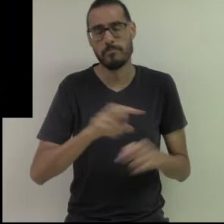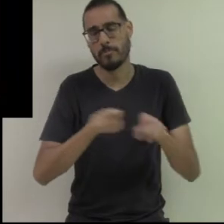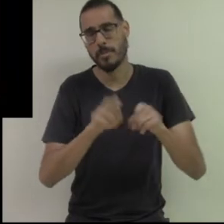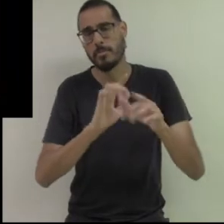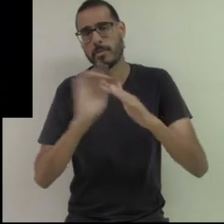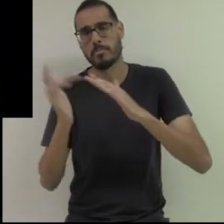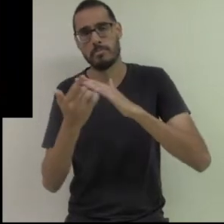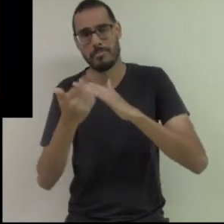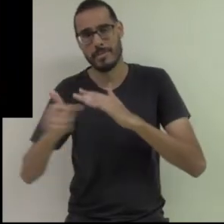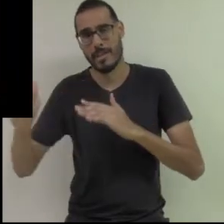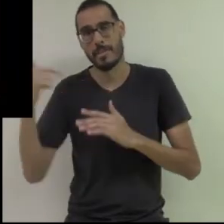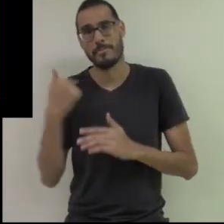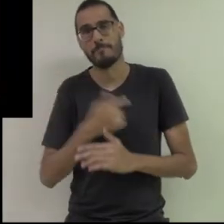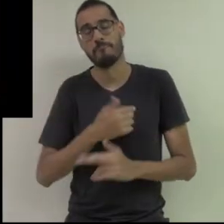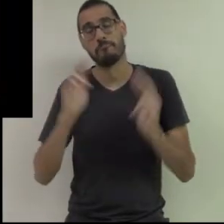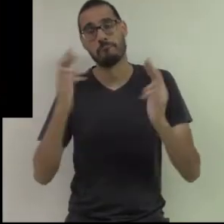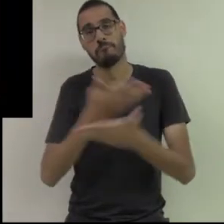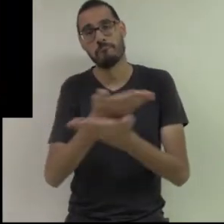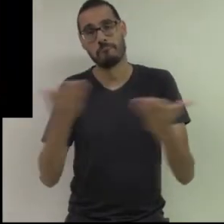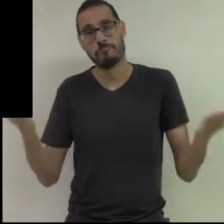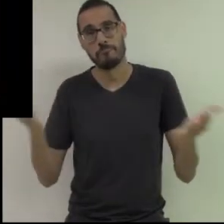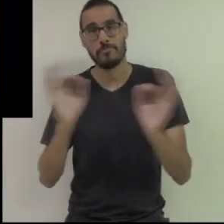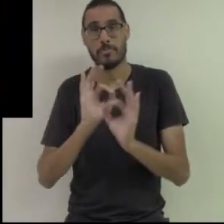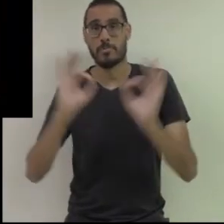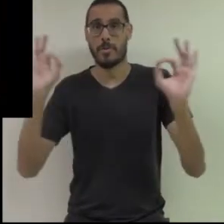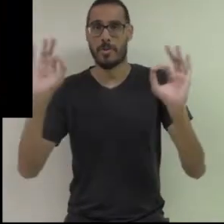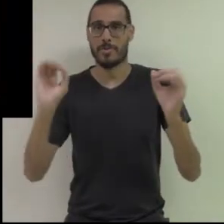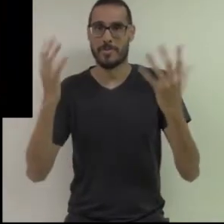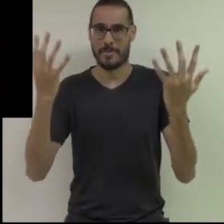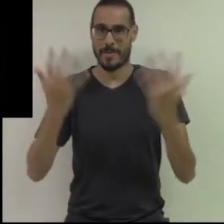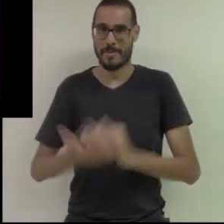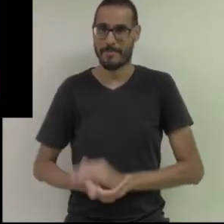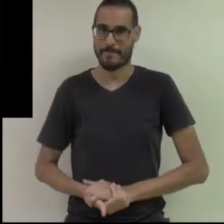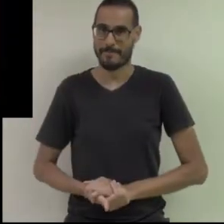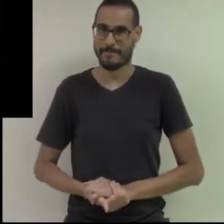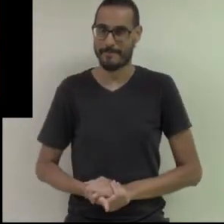redes sociais. Desejamos a todos e todas um ótimo evento.